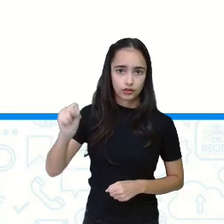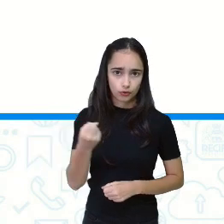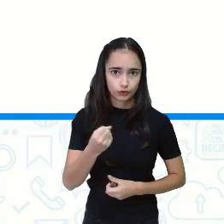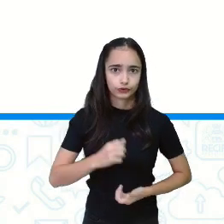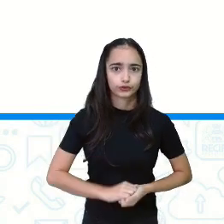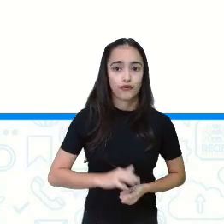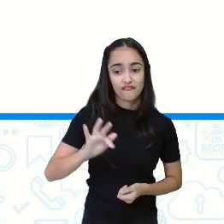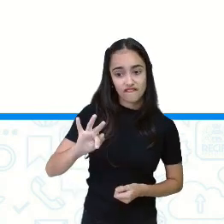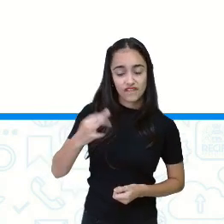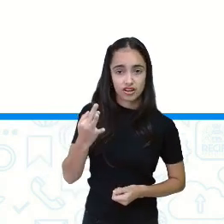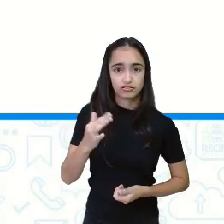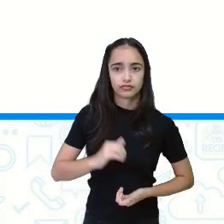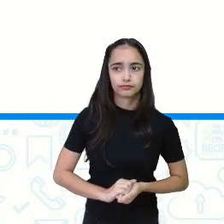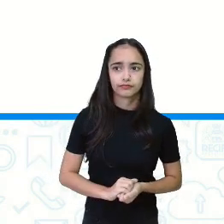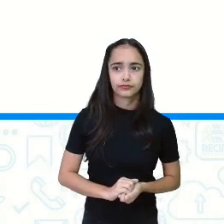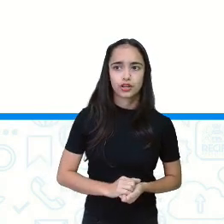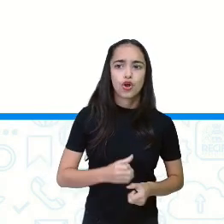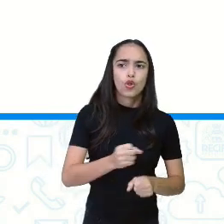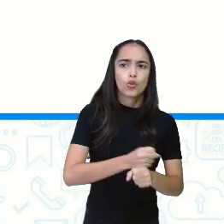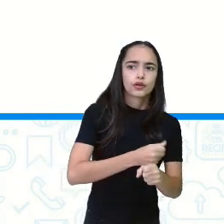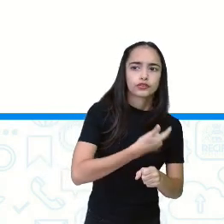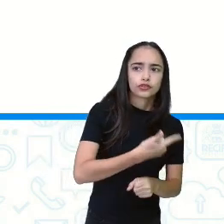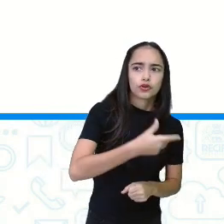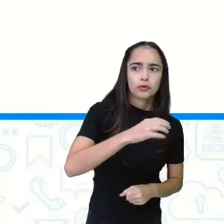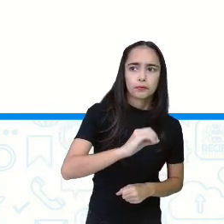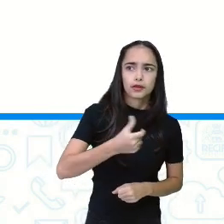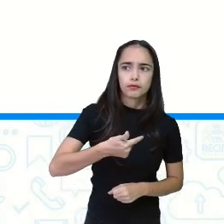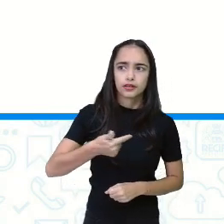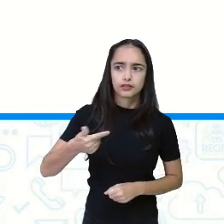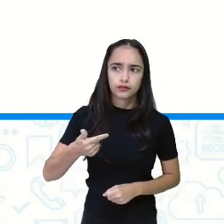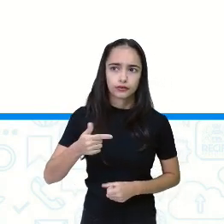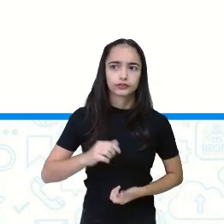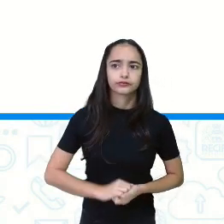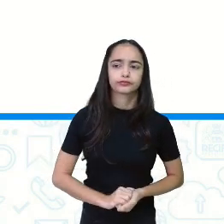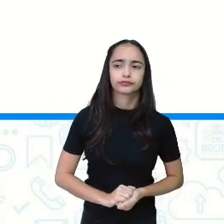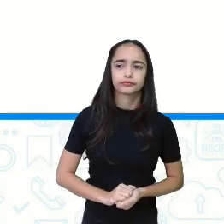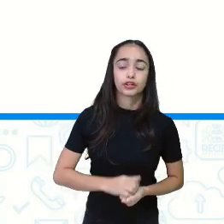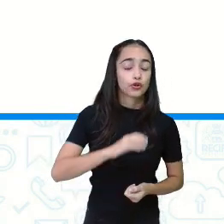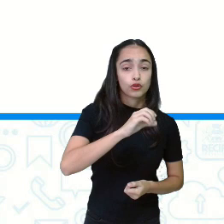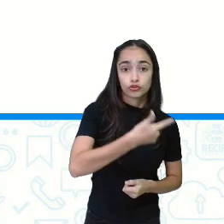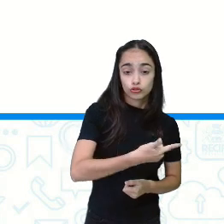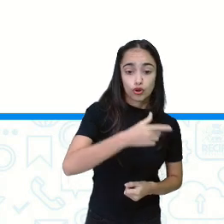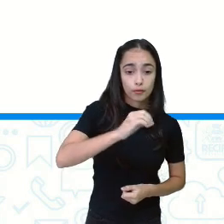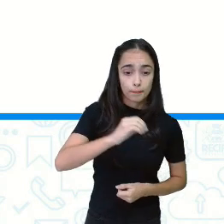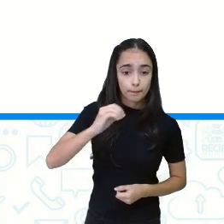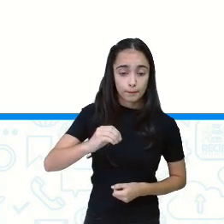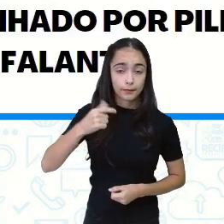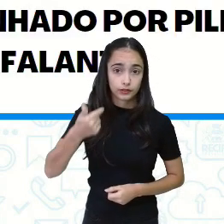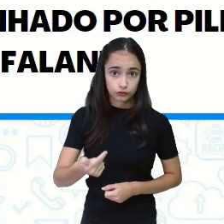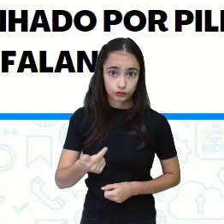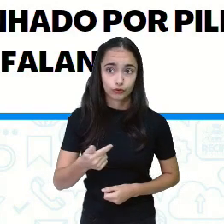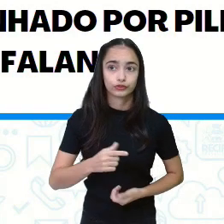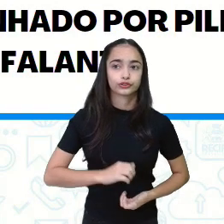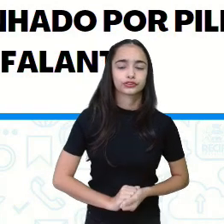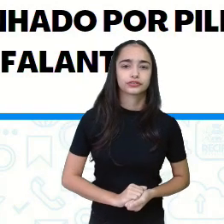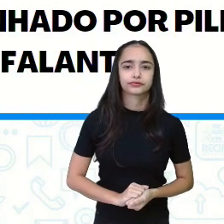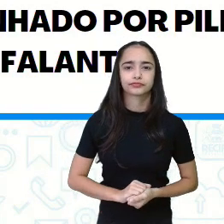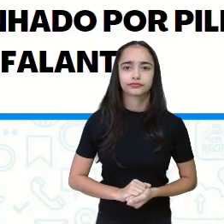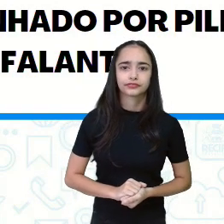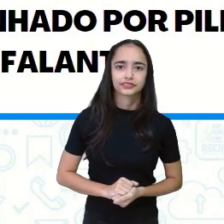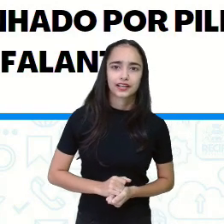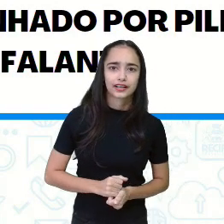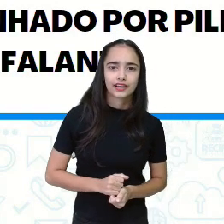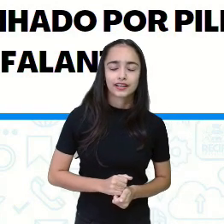campeã. Em 2002, o Cais, o Ato e o Nick, alienígenas desenvolvidos pela Coreia do Sul e